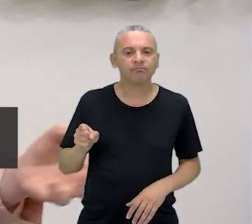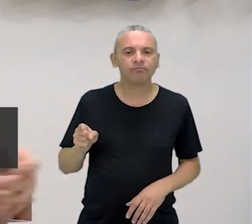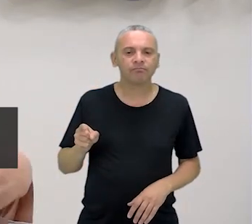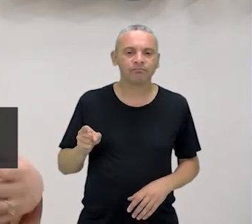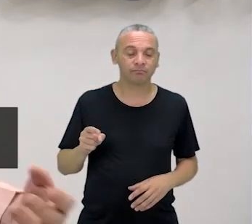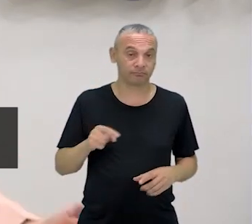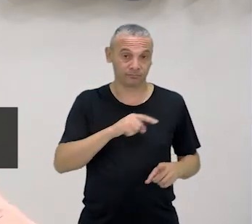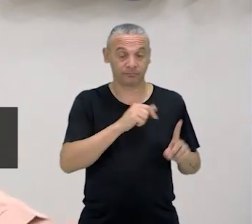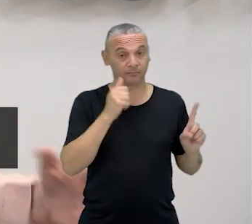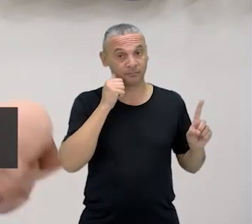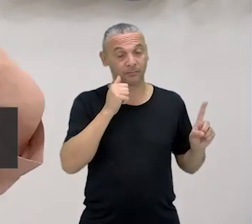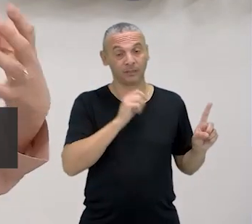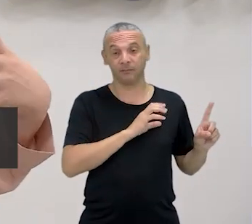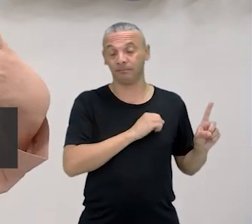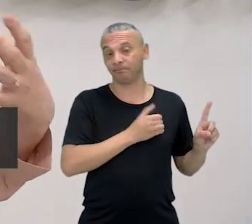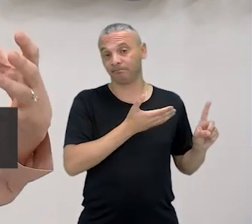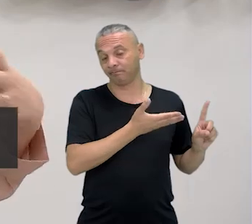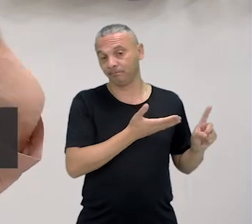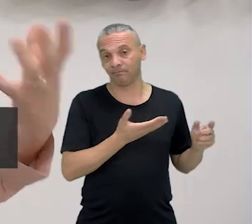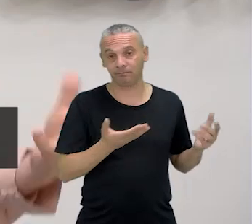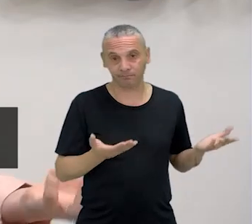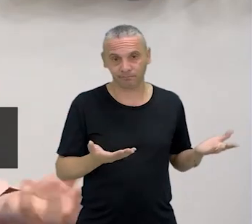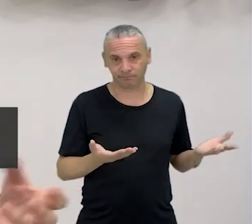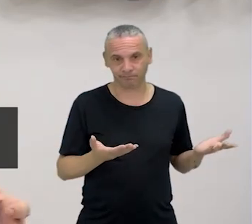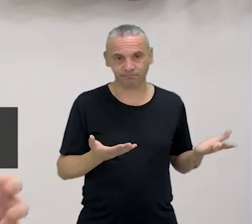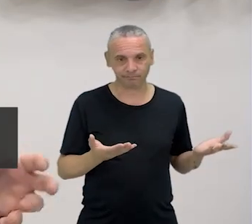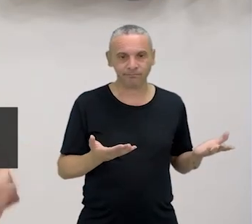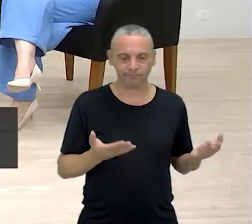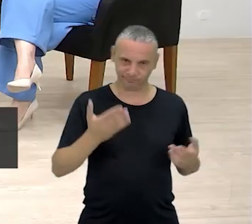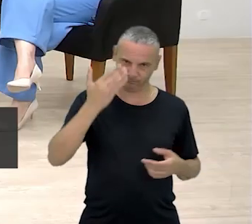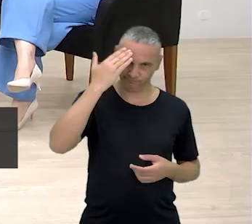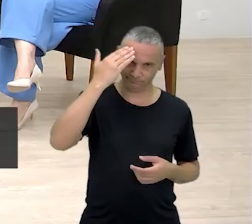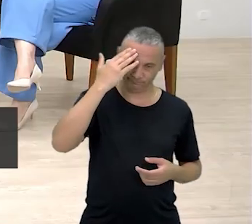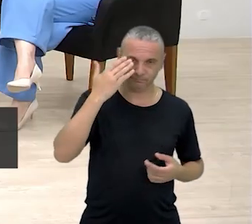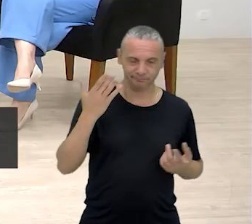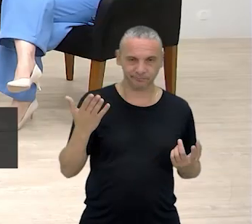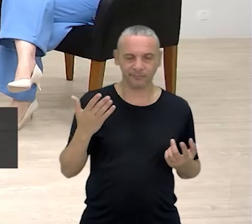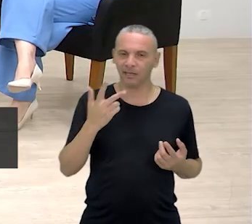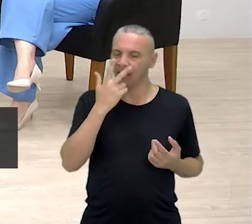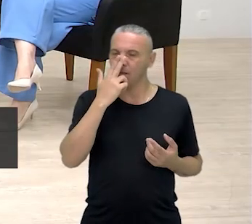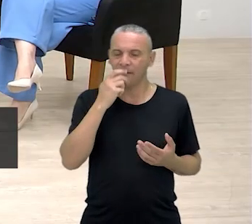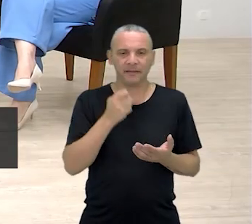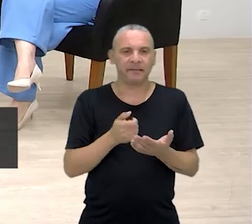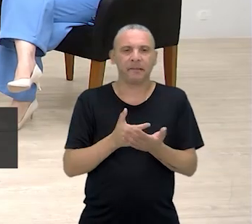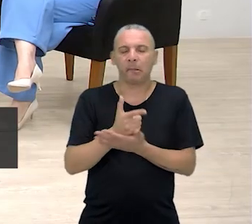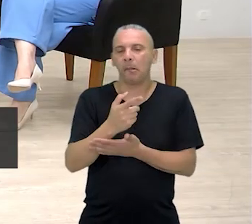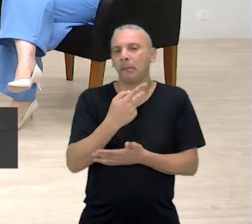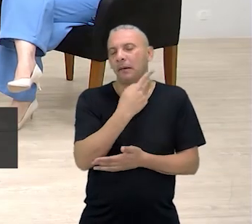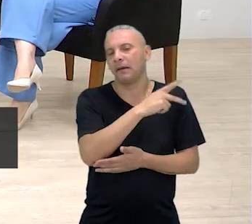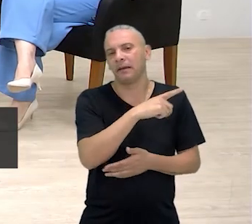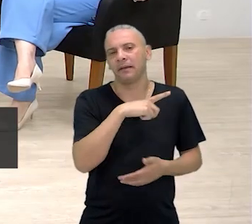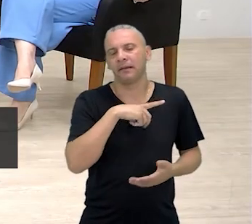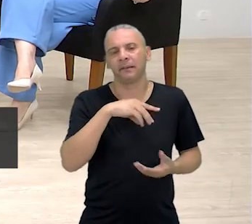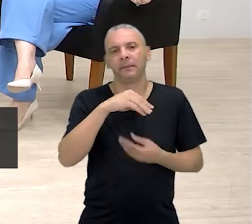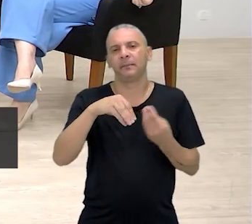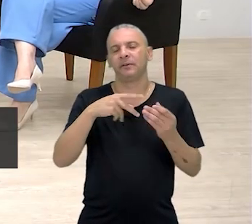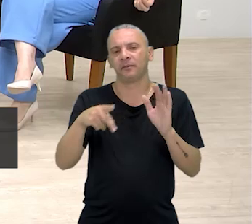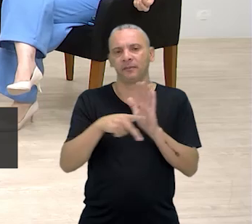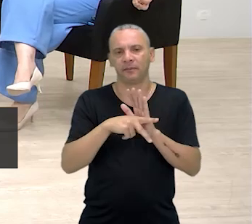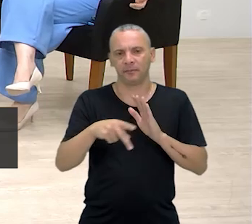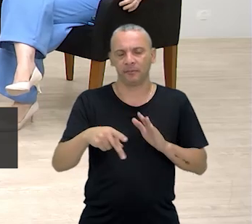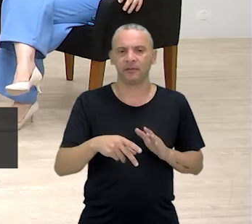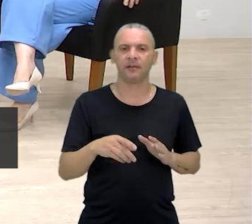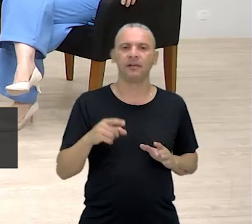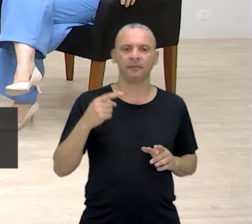amada dele, que para o Bessani não é amada, coisíssima nenhuma, é uma comprada também, vendida, sei lá, misturada com dinheiro. Mas